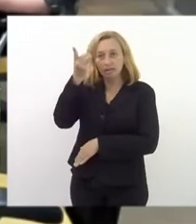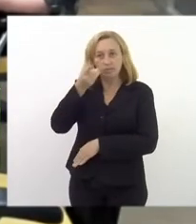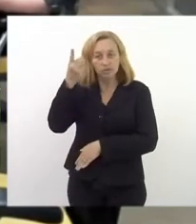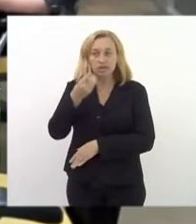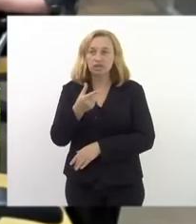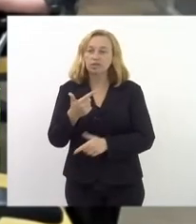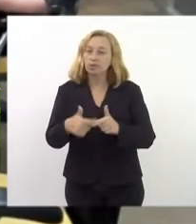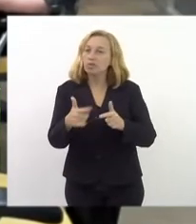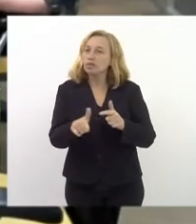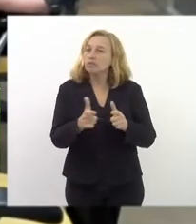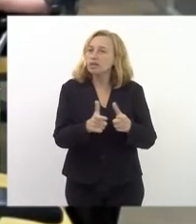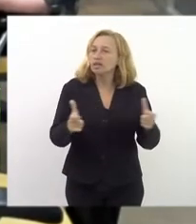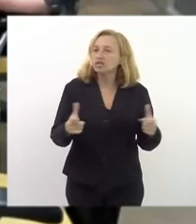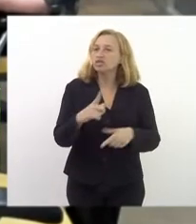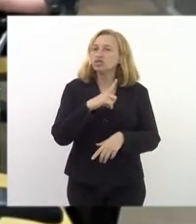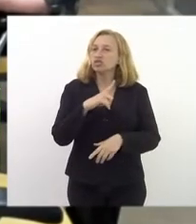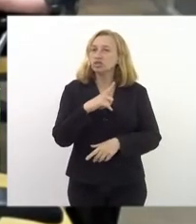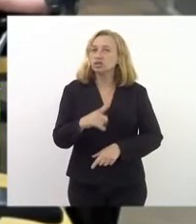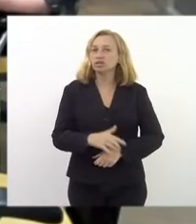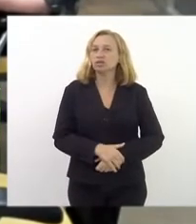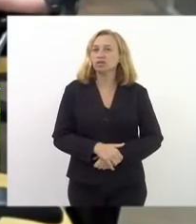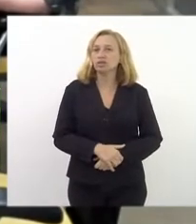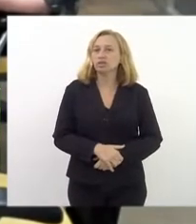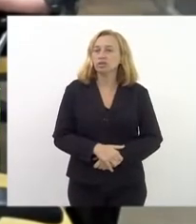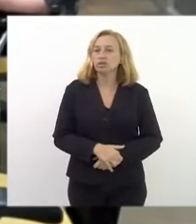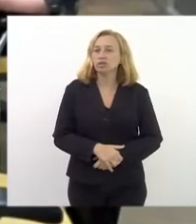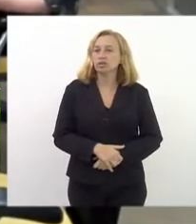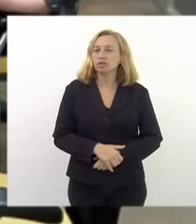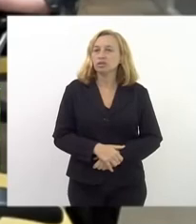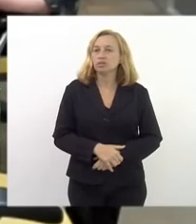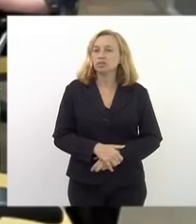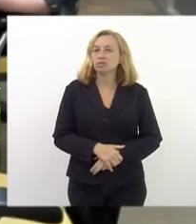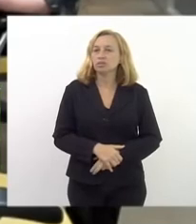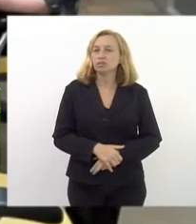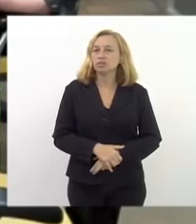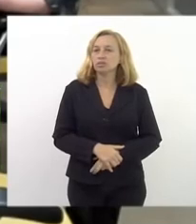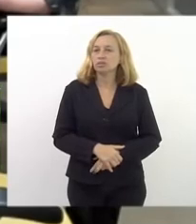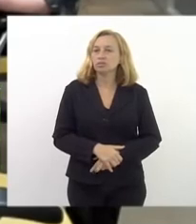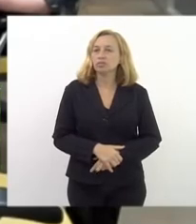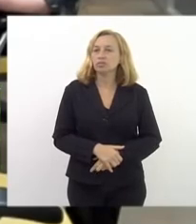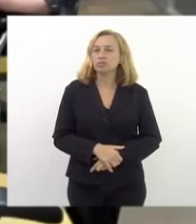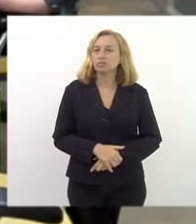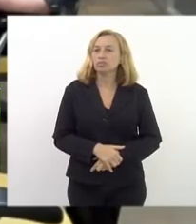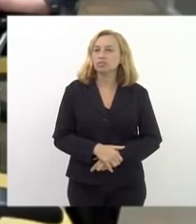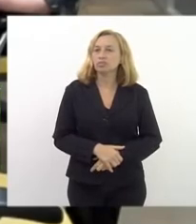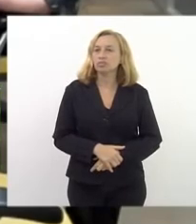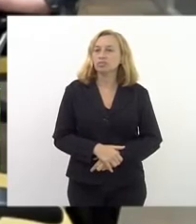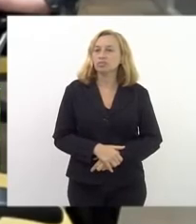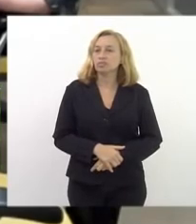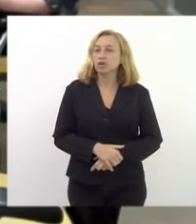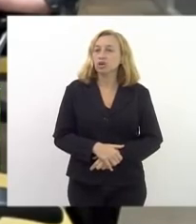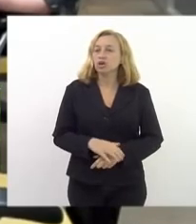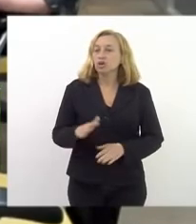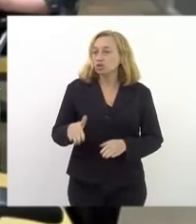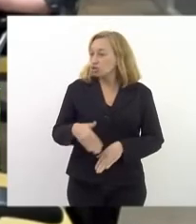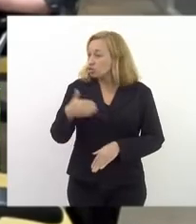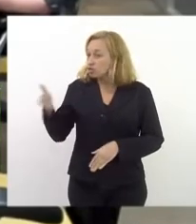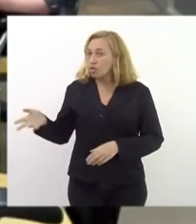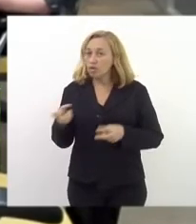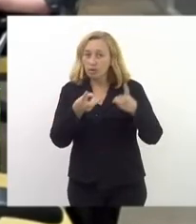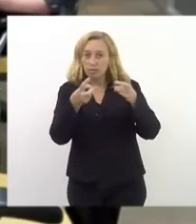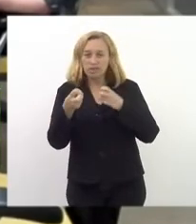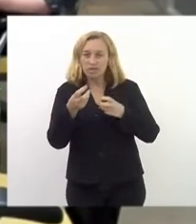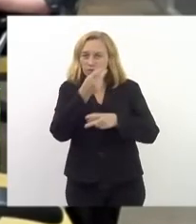grande problema e eu até, por conta de... quando estava do lado de fora, eu percebia muitas pessoas